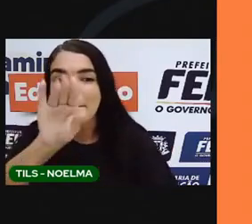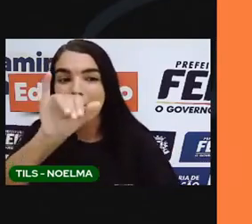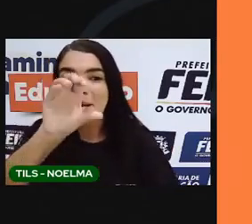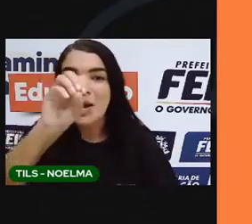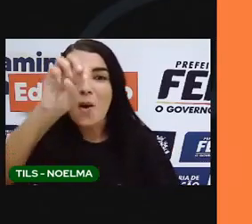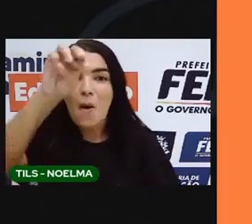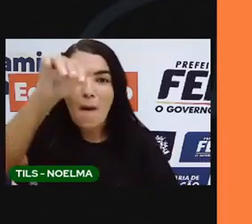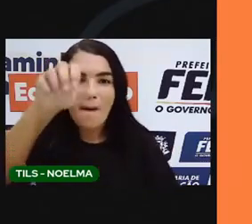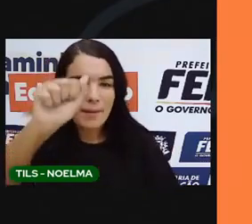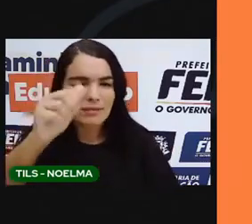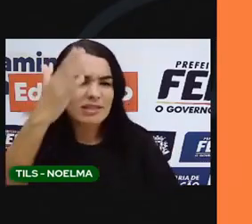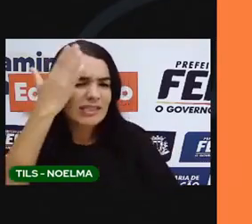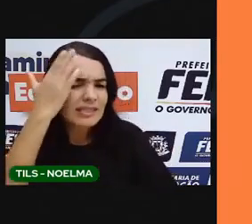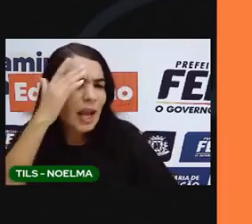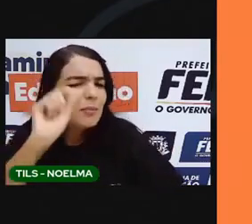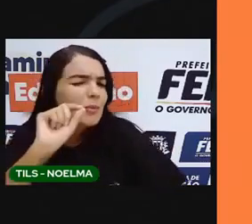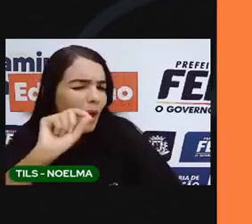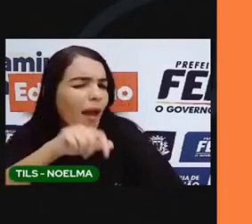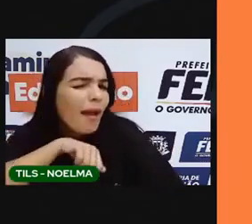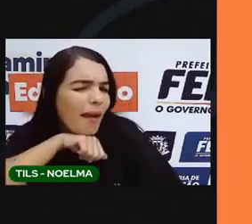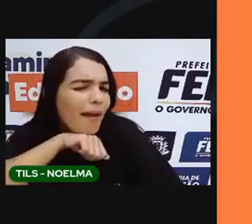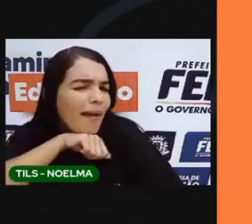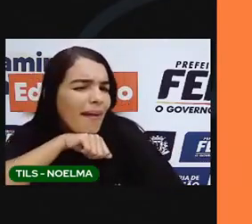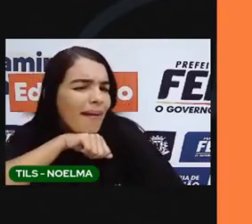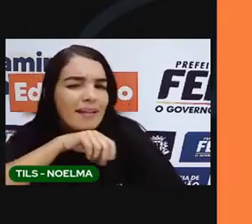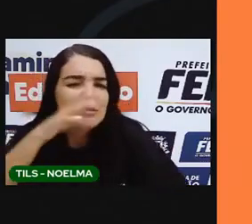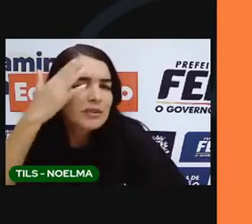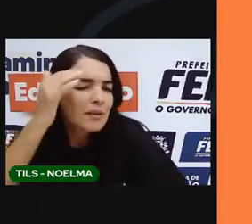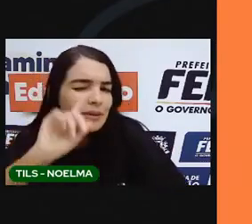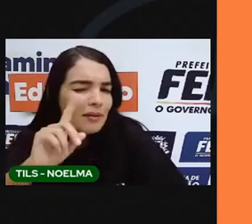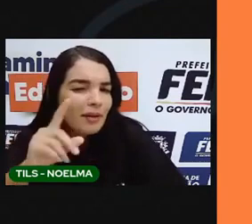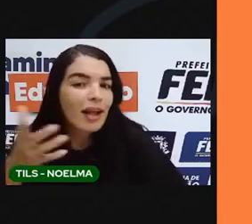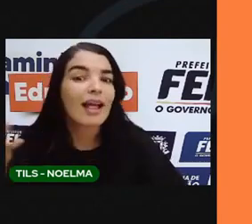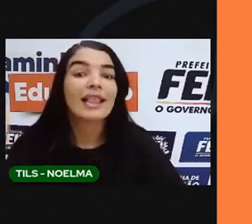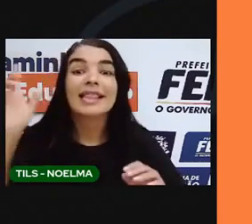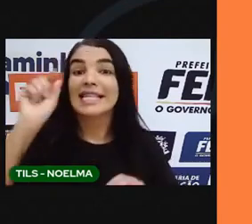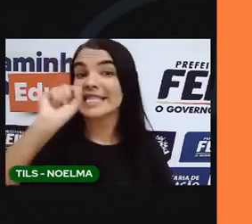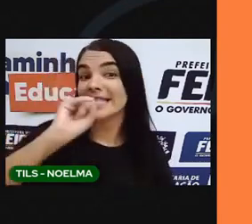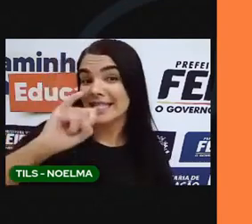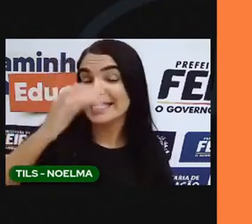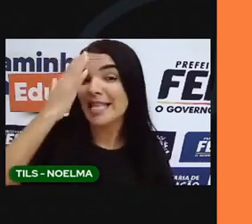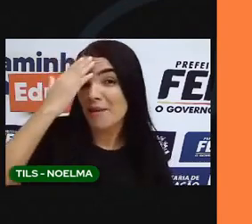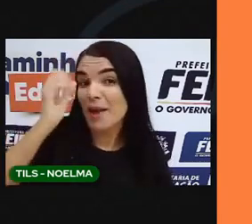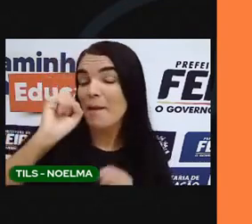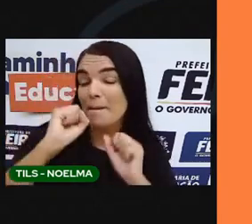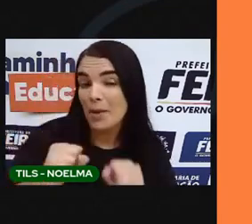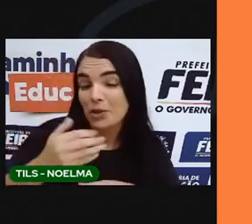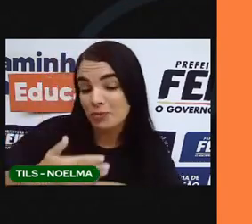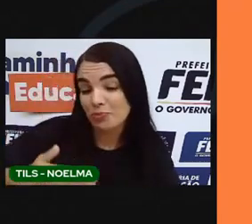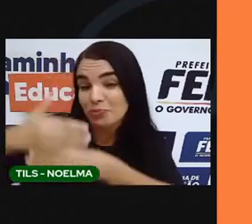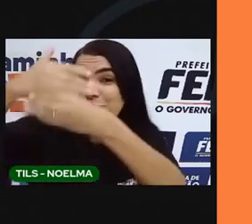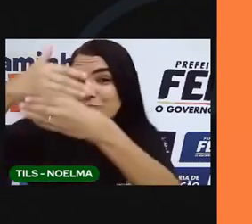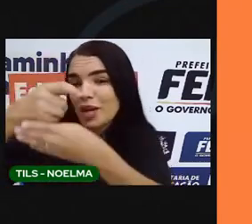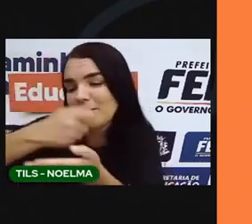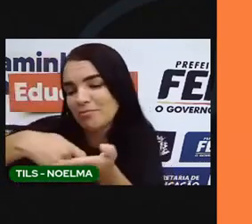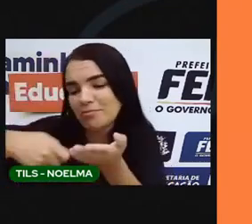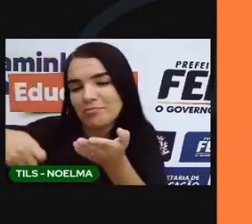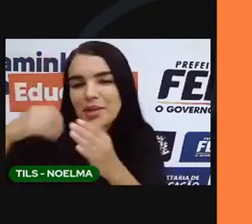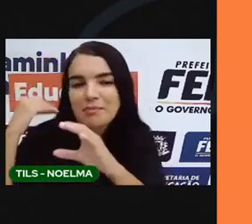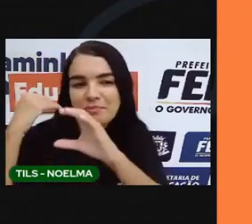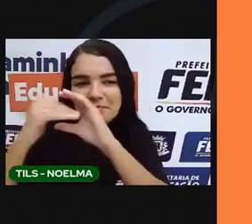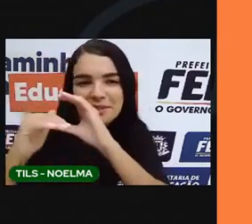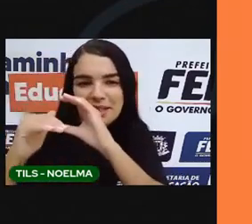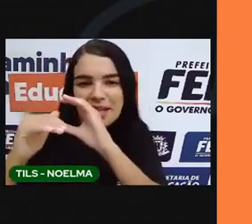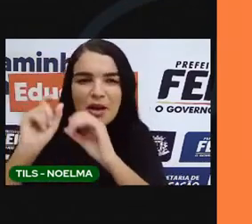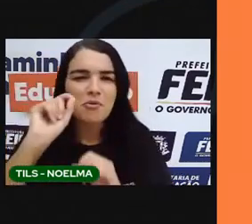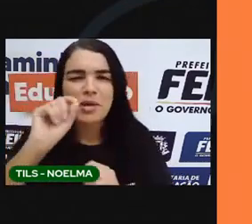biomas. Você sabe o que são biomas? Não sabe? Quem sabe, escreva aí no chat, que eu quero ver quem é que vai acertar. O que são